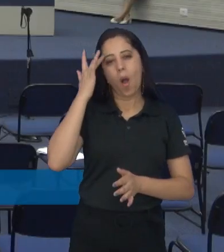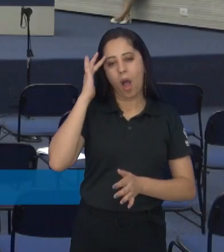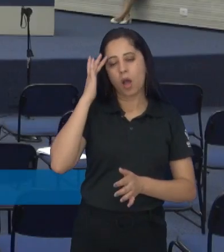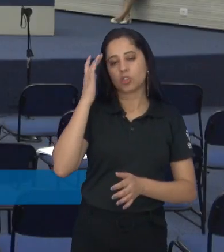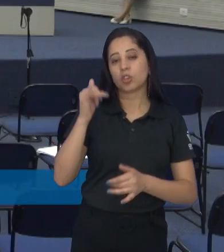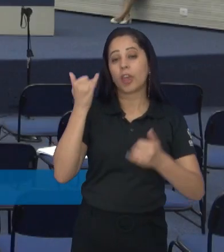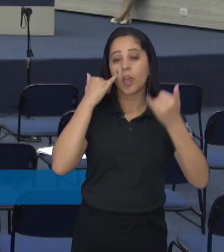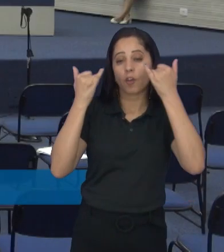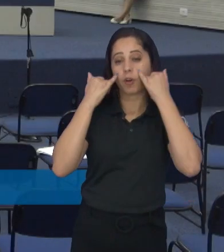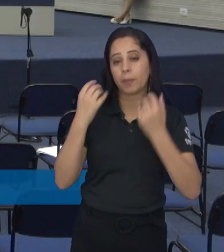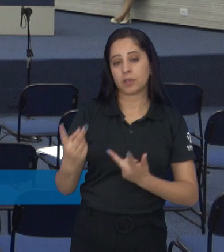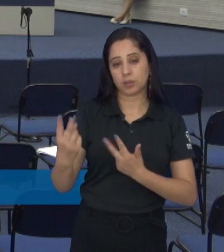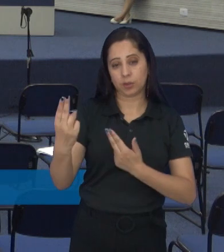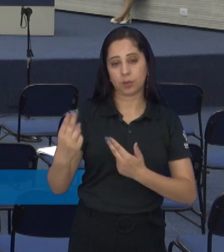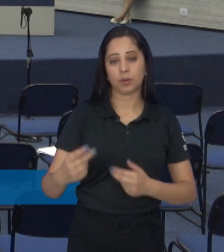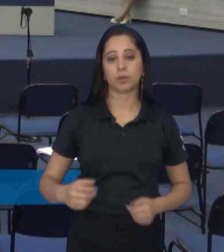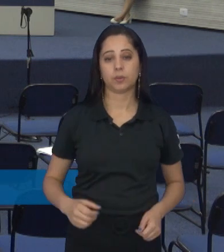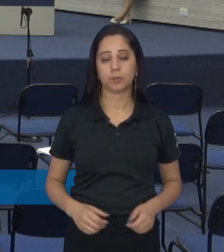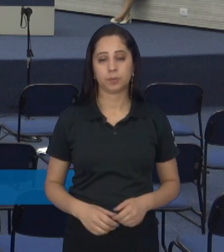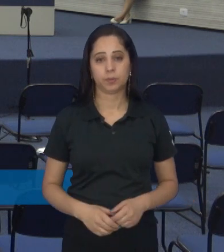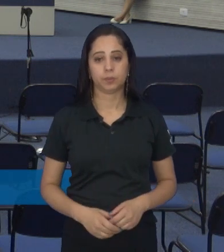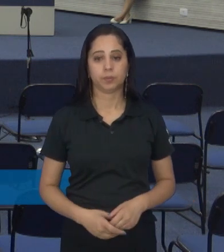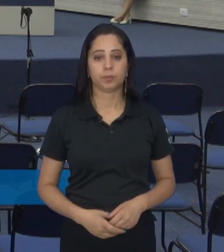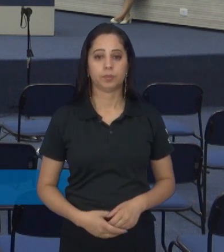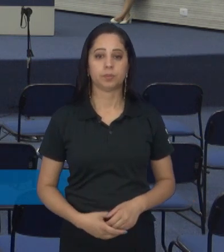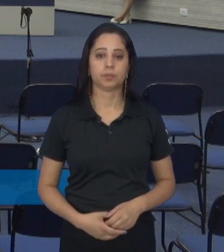a mesma resposta para ele